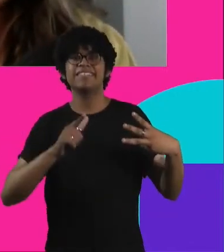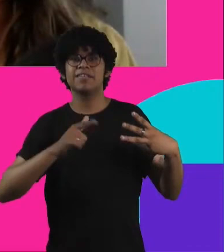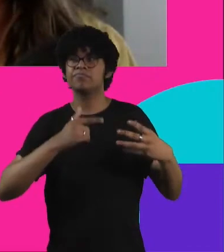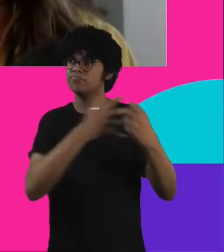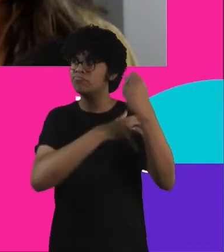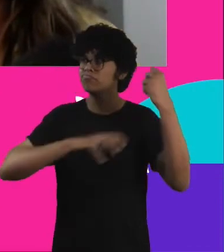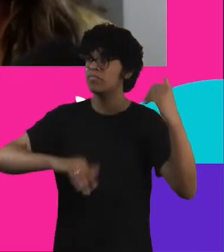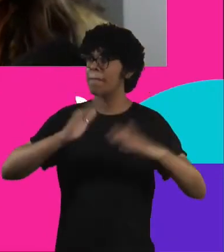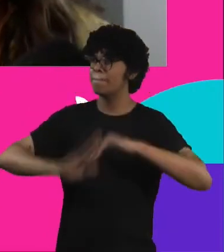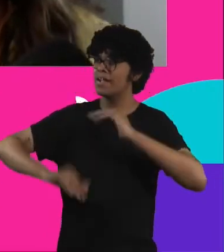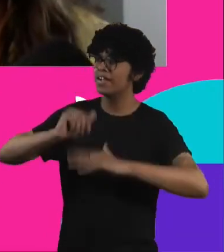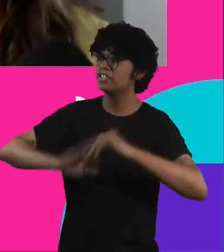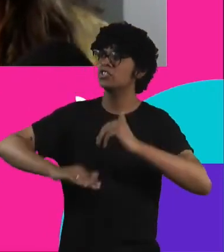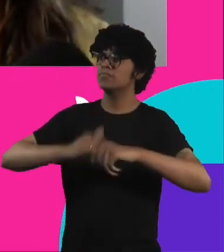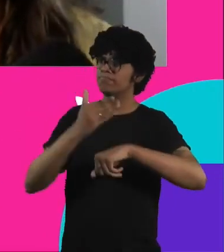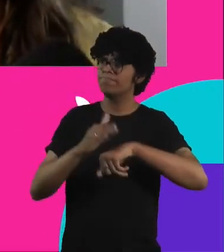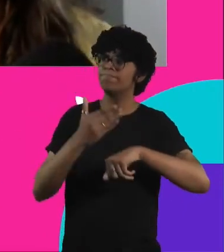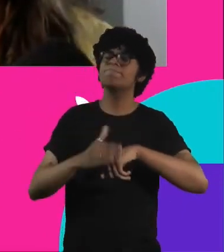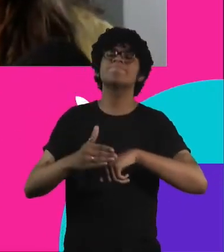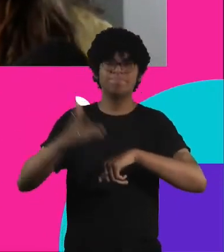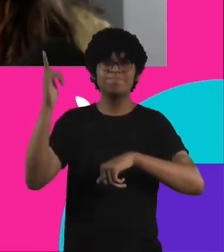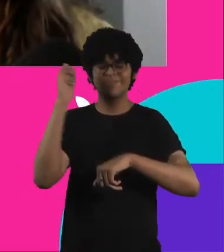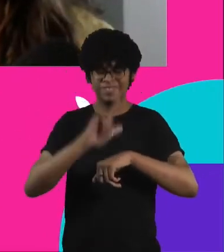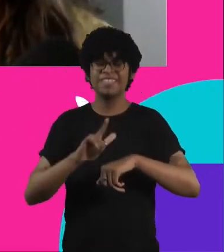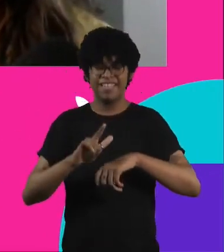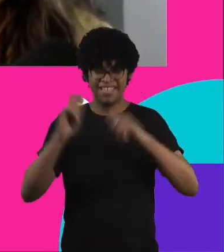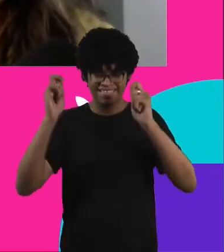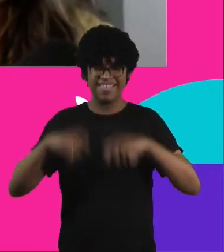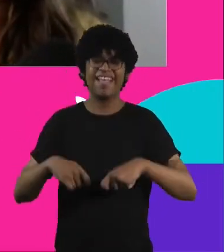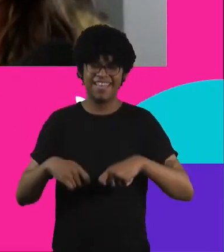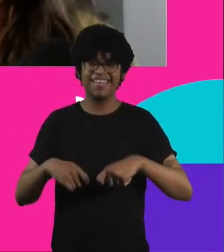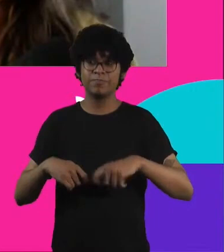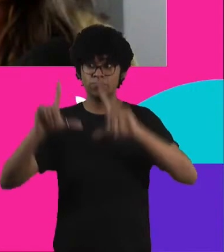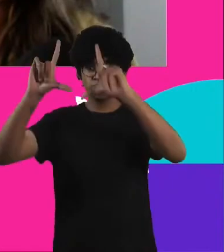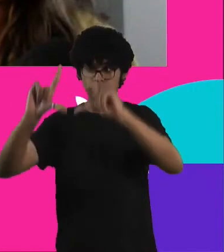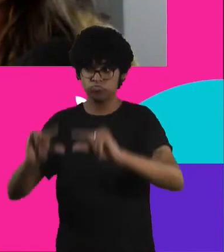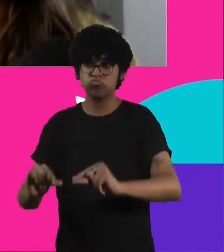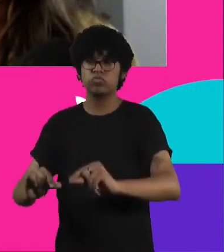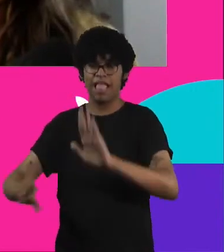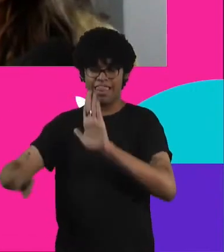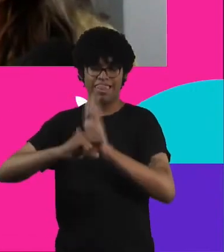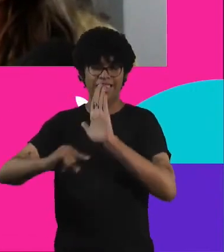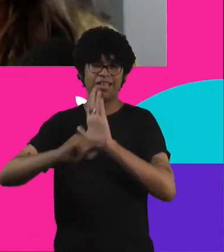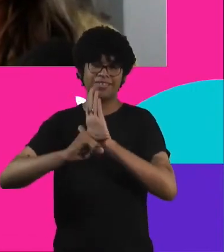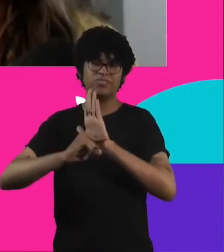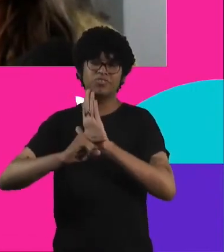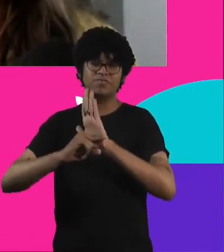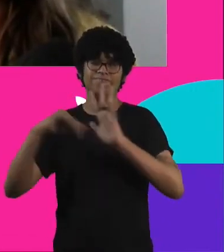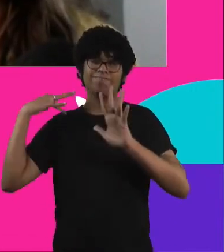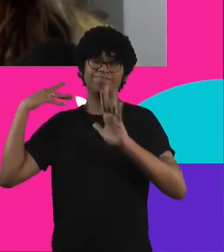boas práticas e, de fato, tornar possível a mitigação dos efeitos negativos que a gente herda